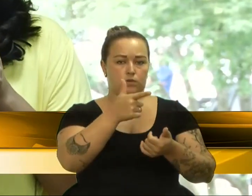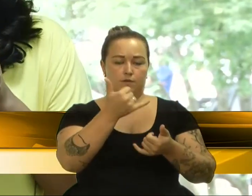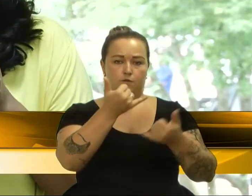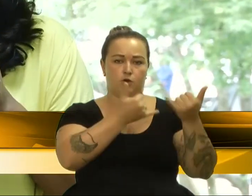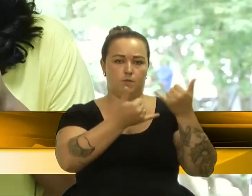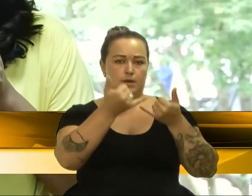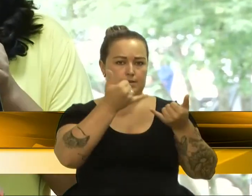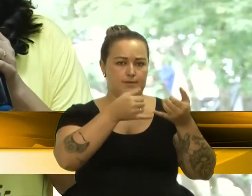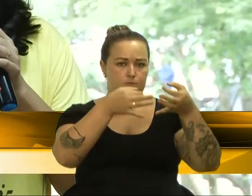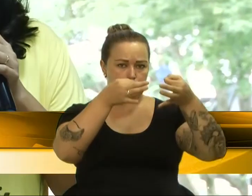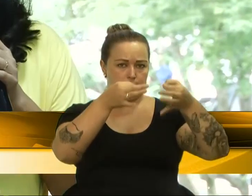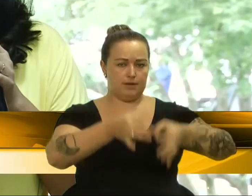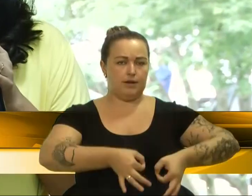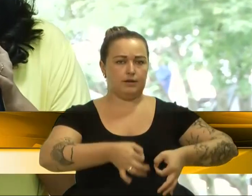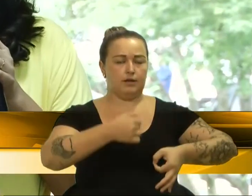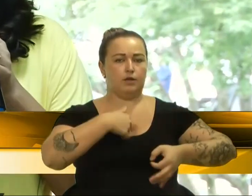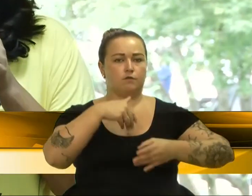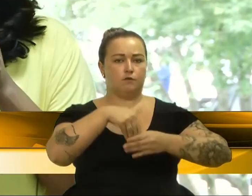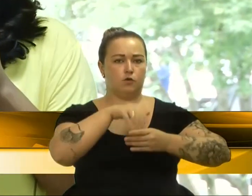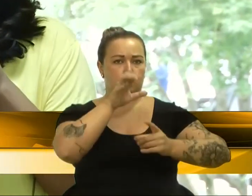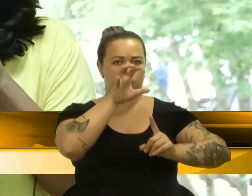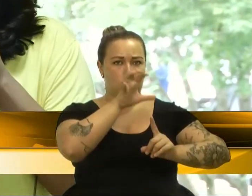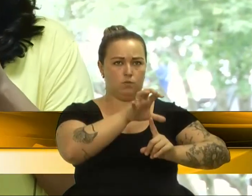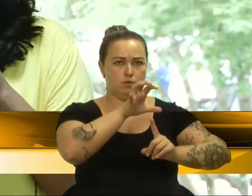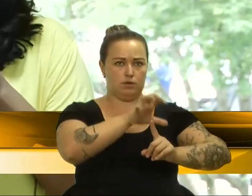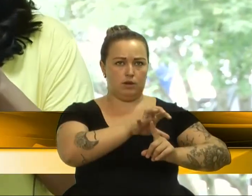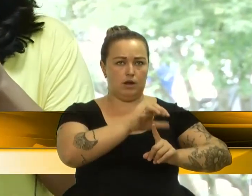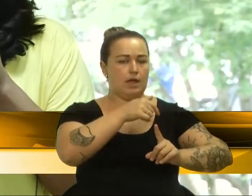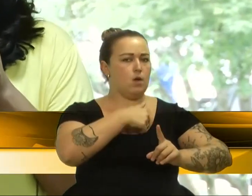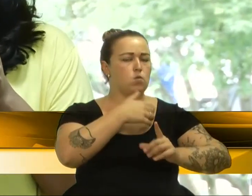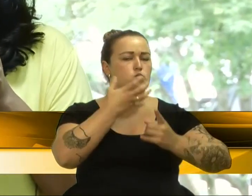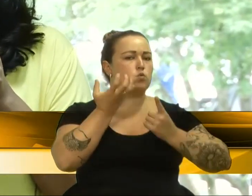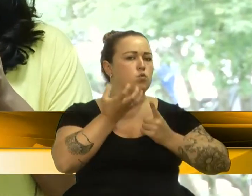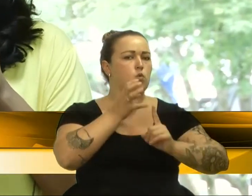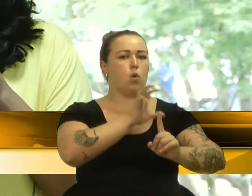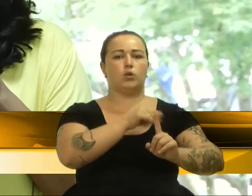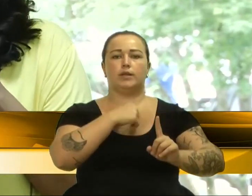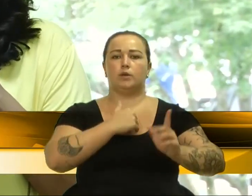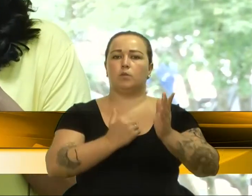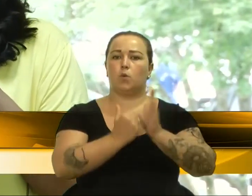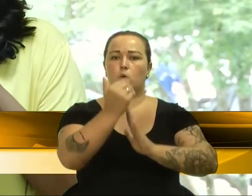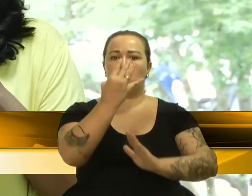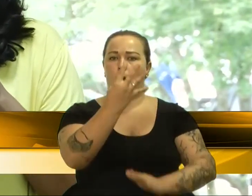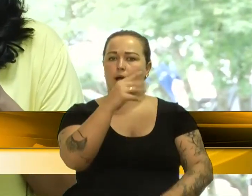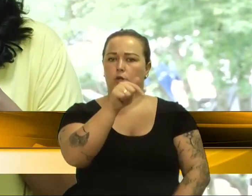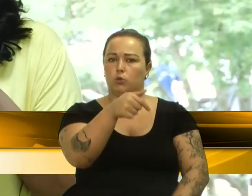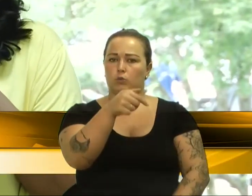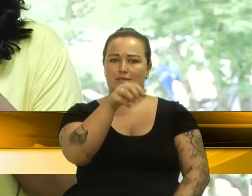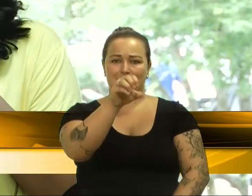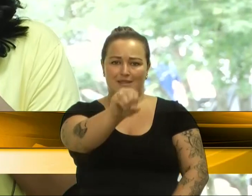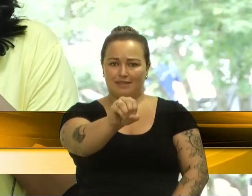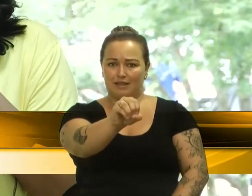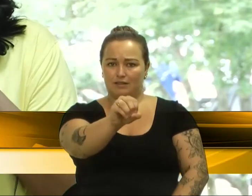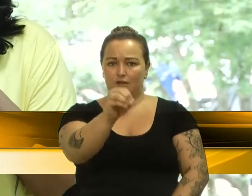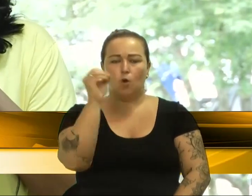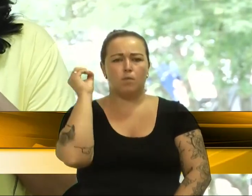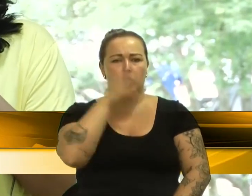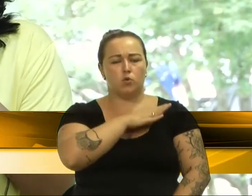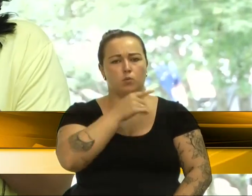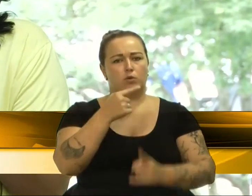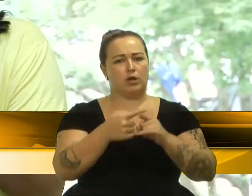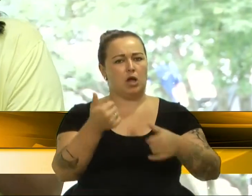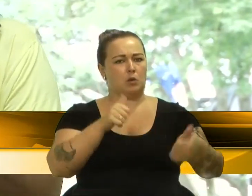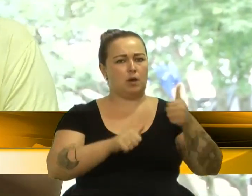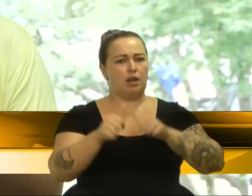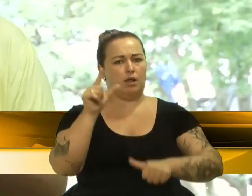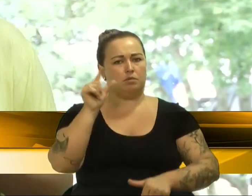forma concreta, eu votarei contrário. Quero aqui já dizer que repudio o aumento da tarifa para R$ 4,70, que é um absurdo pela qualidade de transporte que a gente tem em